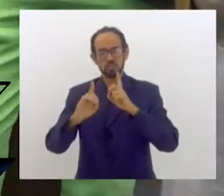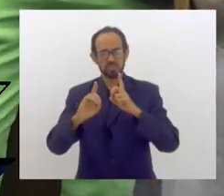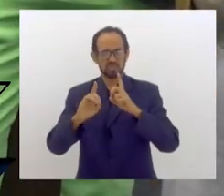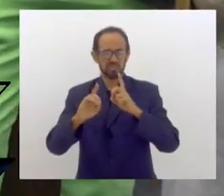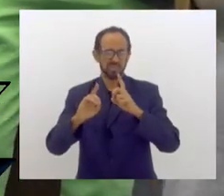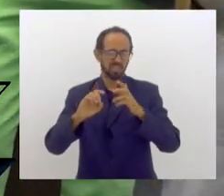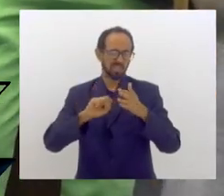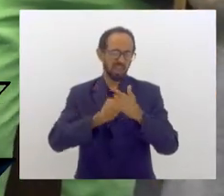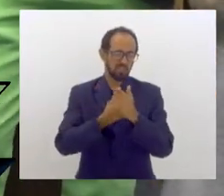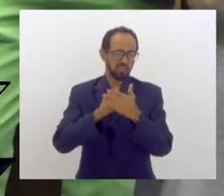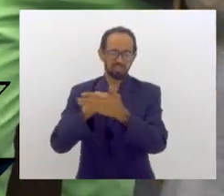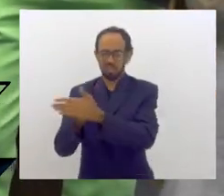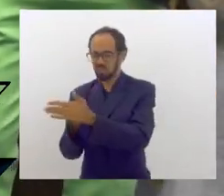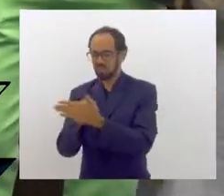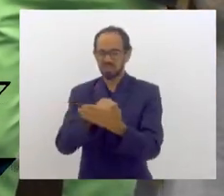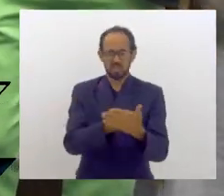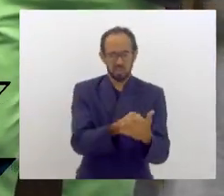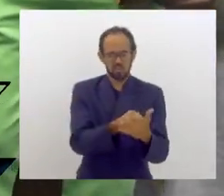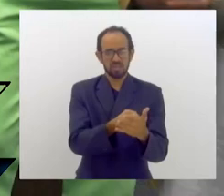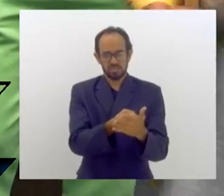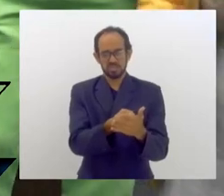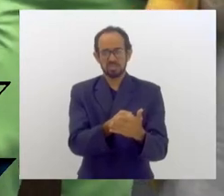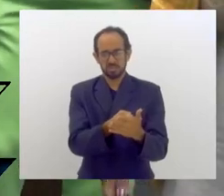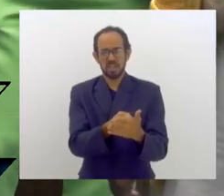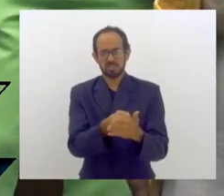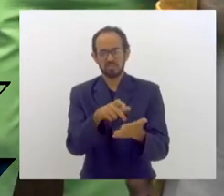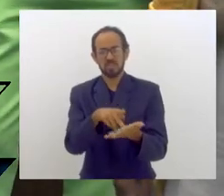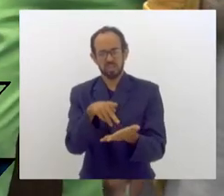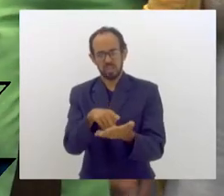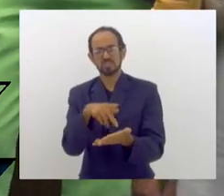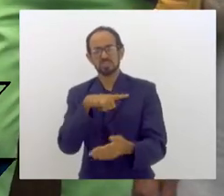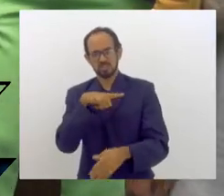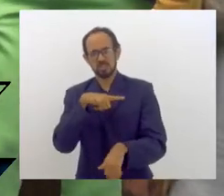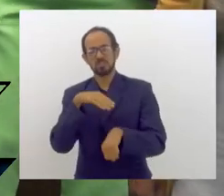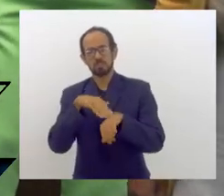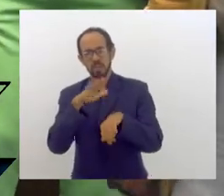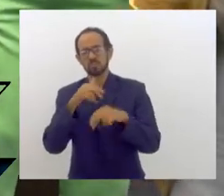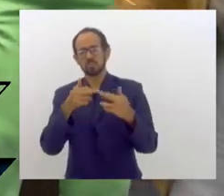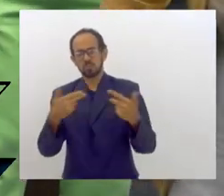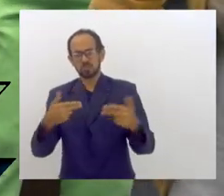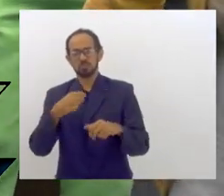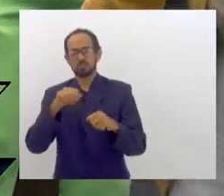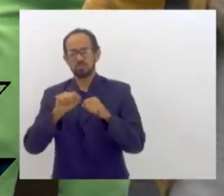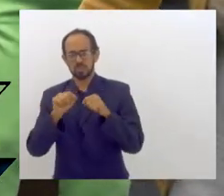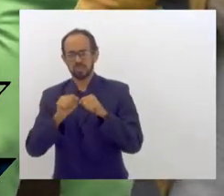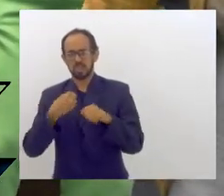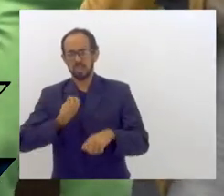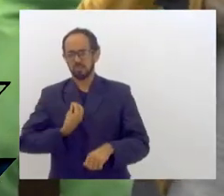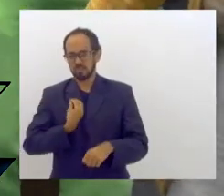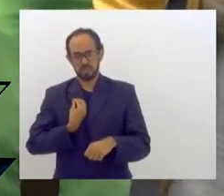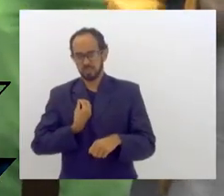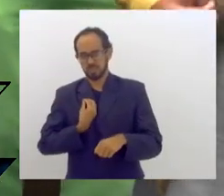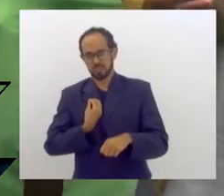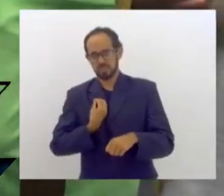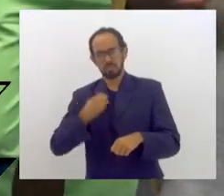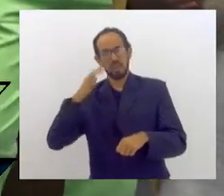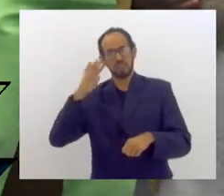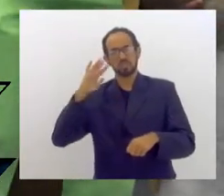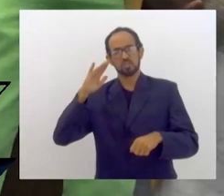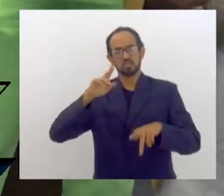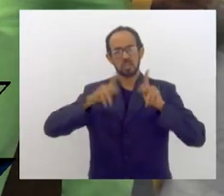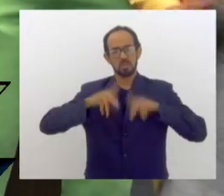a homenagem que o outro vai fazer. Realmente, a gente tem mais coisa para fazer da vida. Eu imagino o que é que a população que